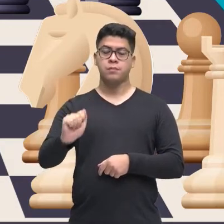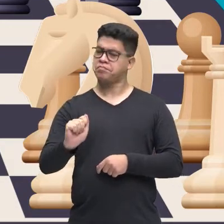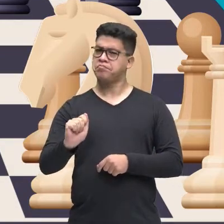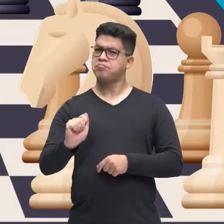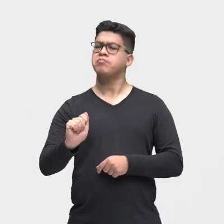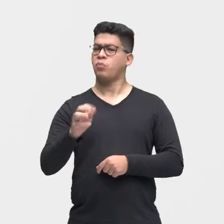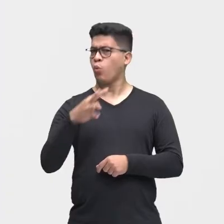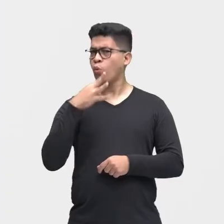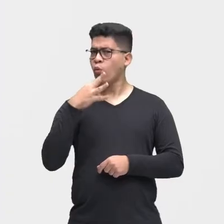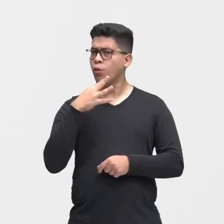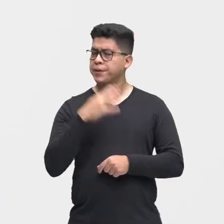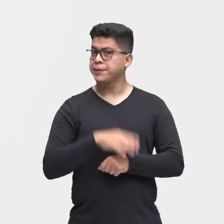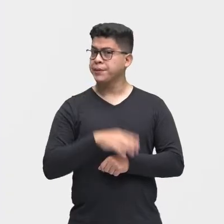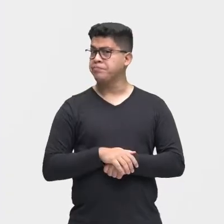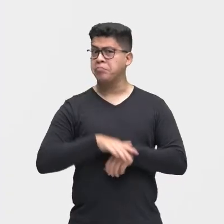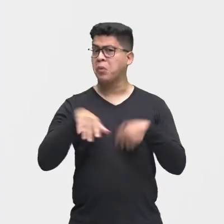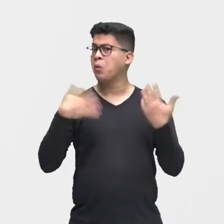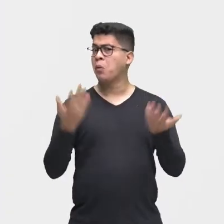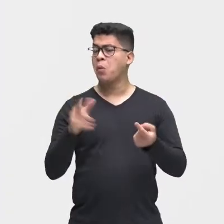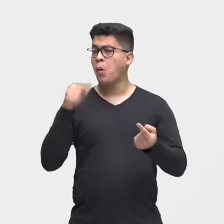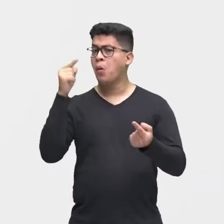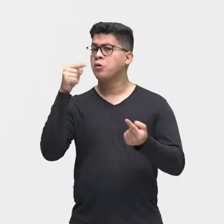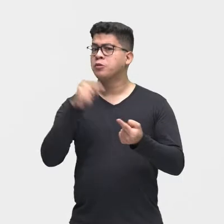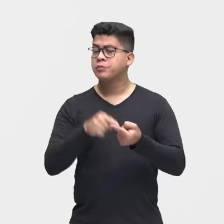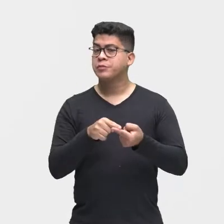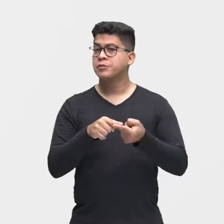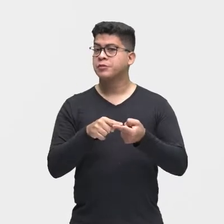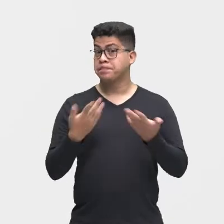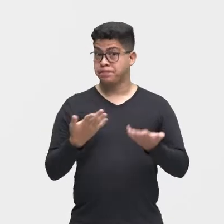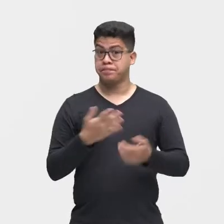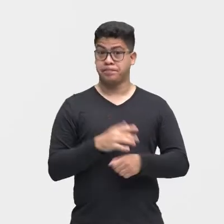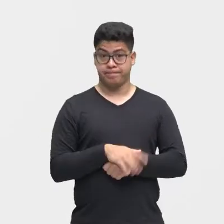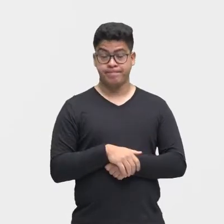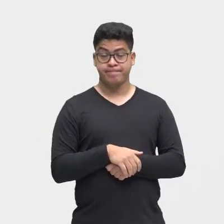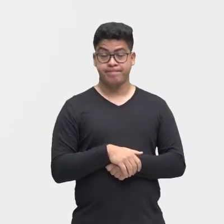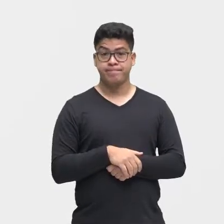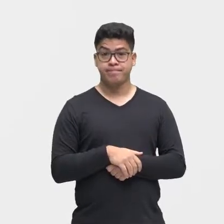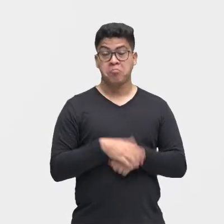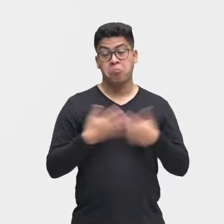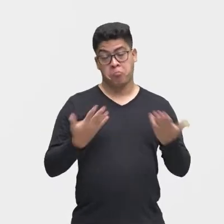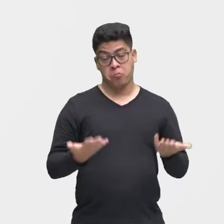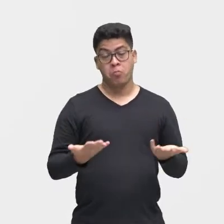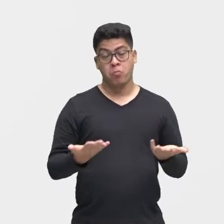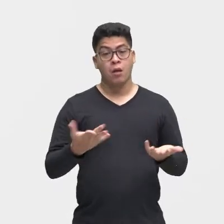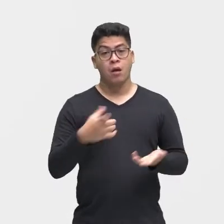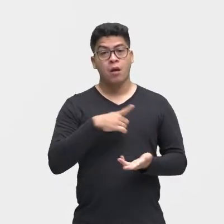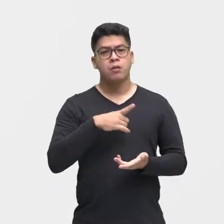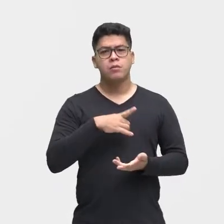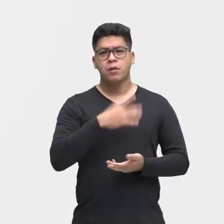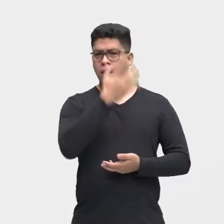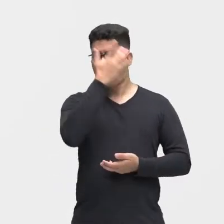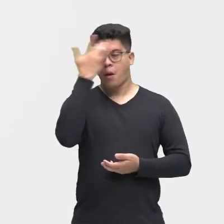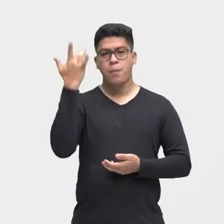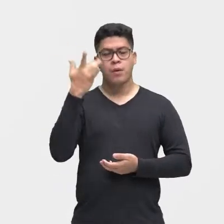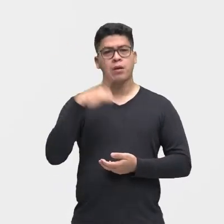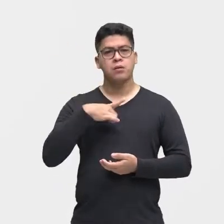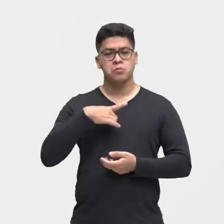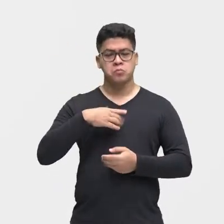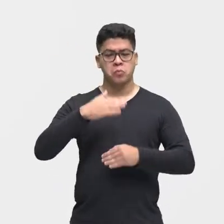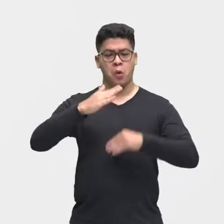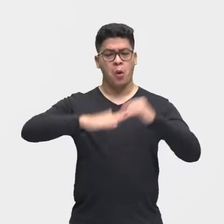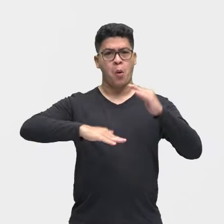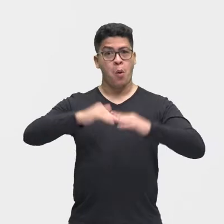o seu objetivo desse jogo vem comigo bom primeiro que o nome da pessoa que